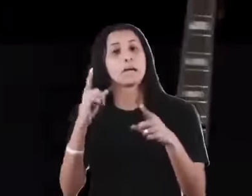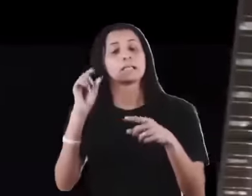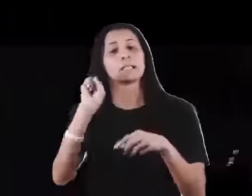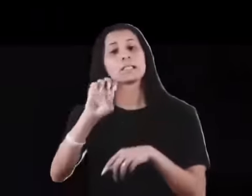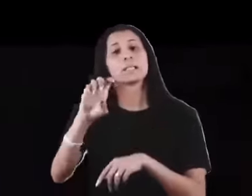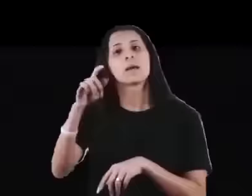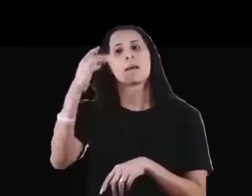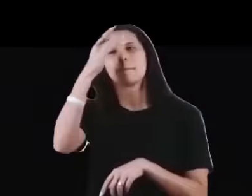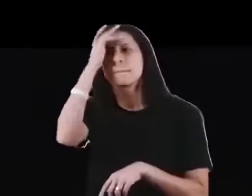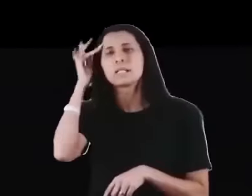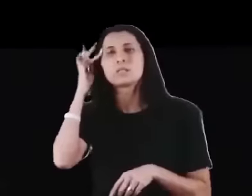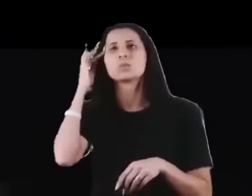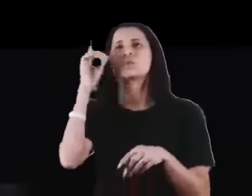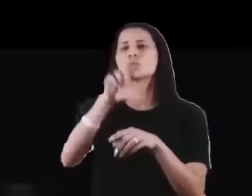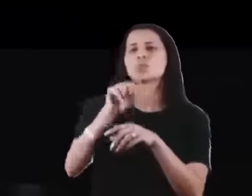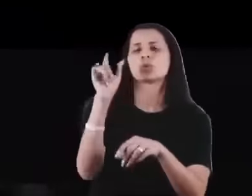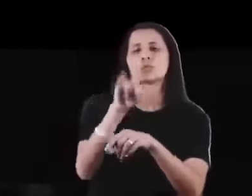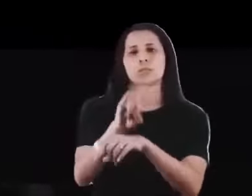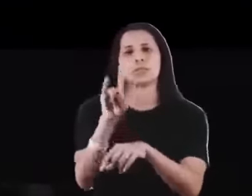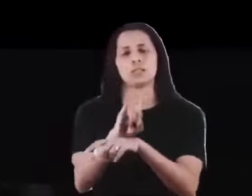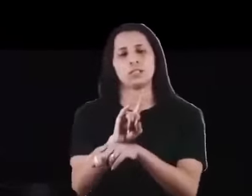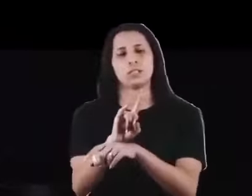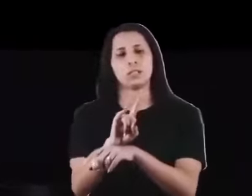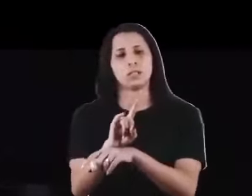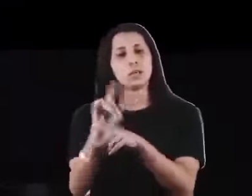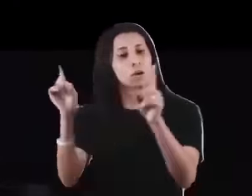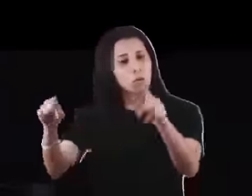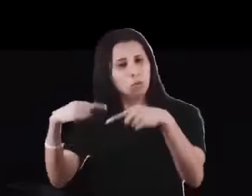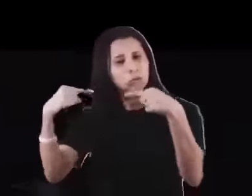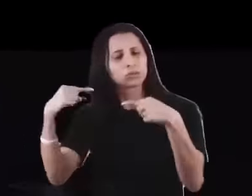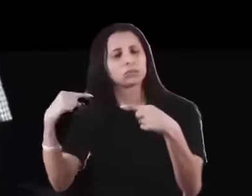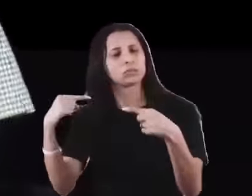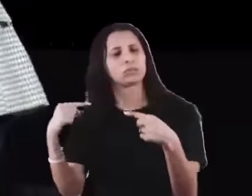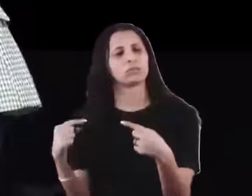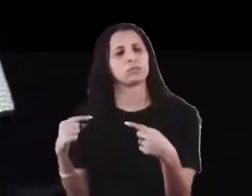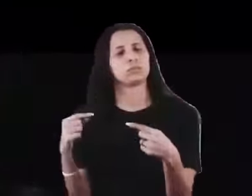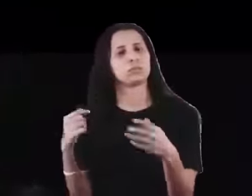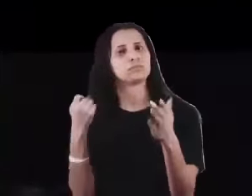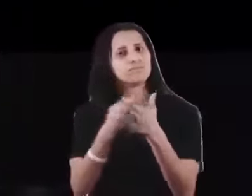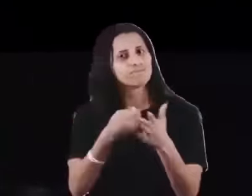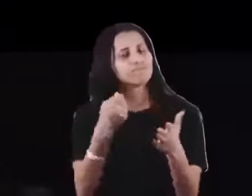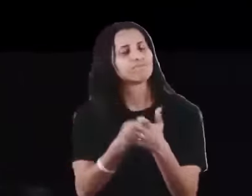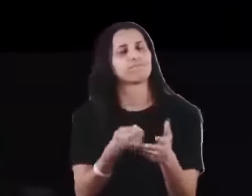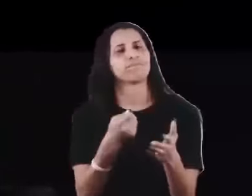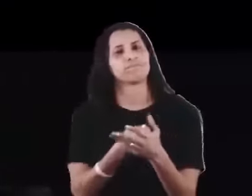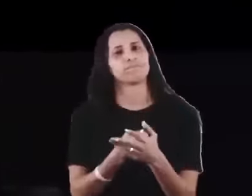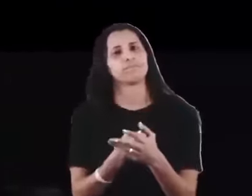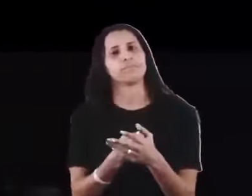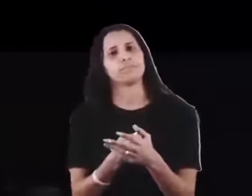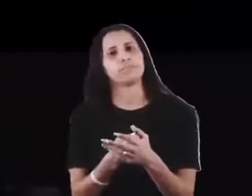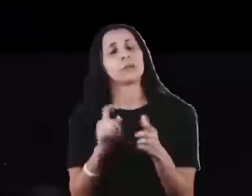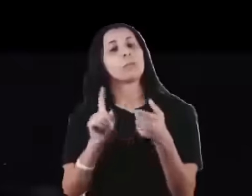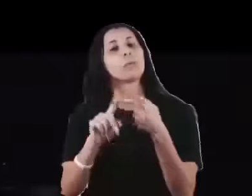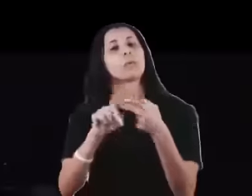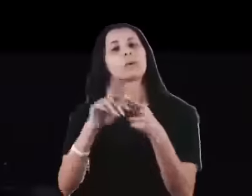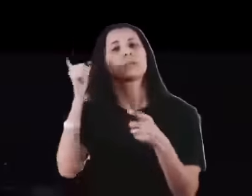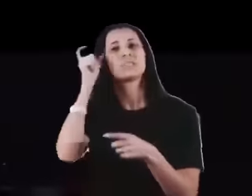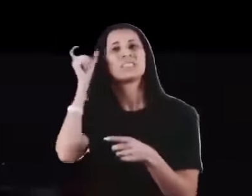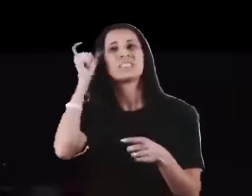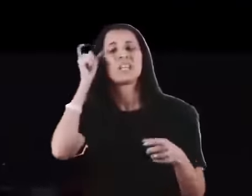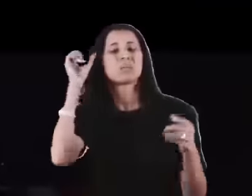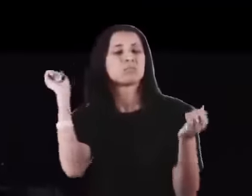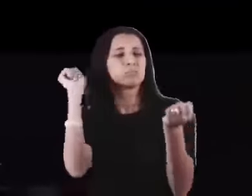e Quem escolheu para aí que vai receber a consequência do seu pecado porque o Diabo Está pressionando muitas mulheres